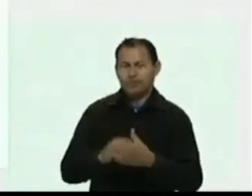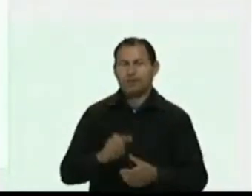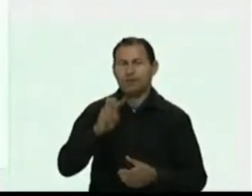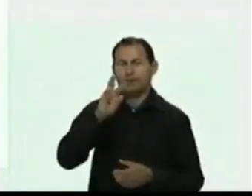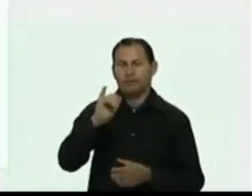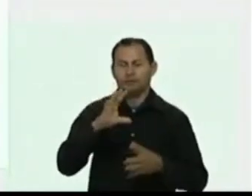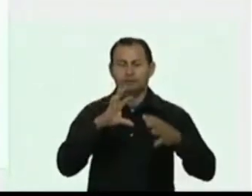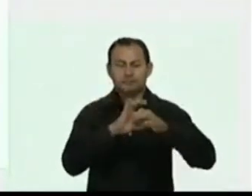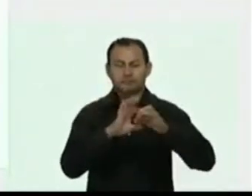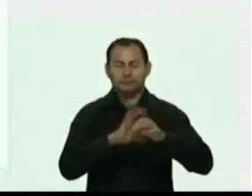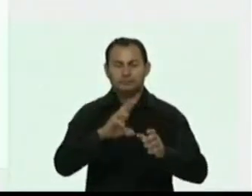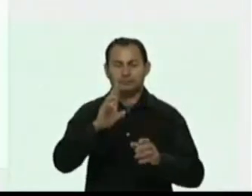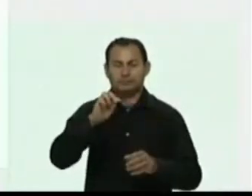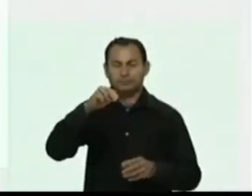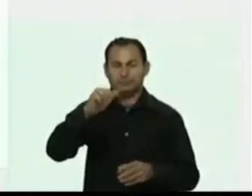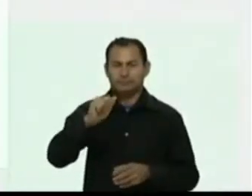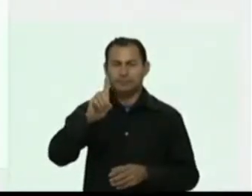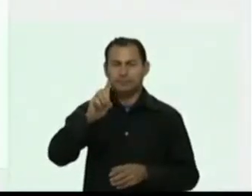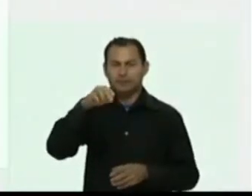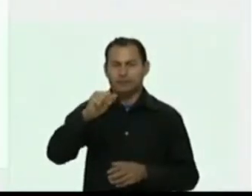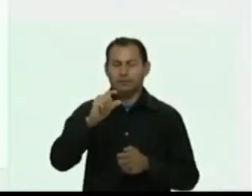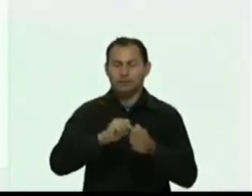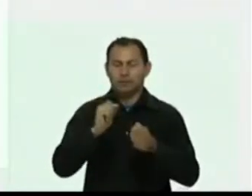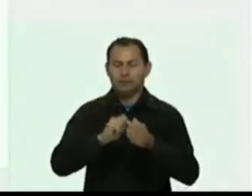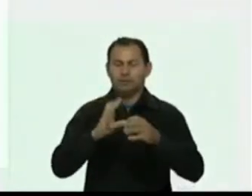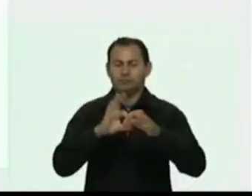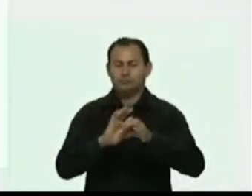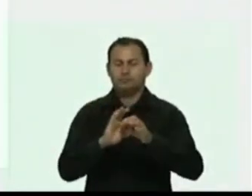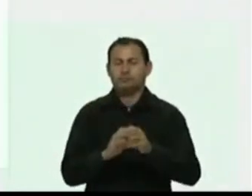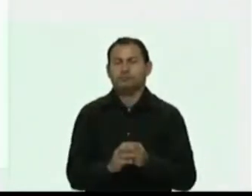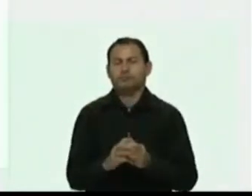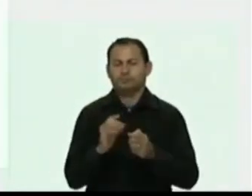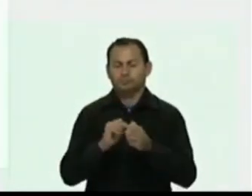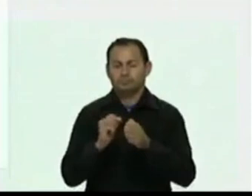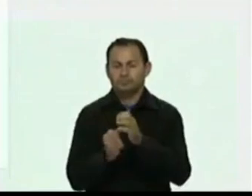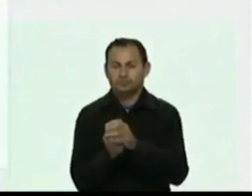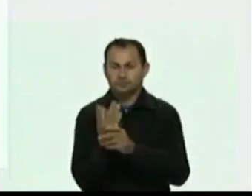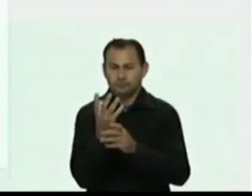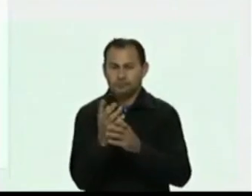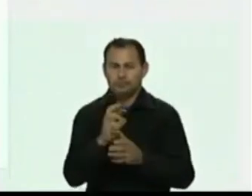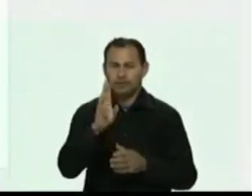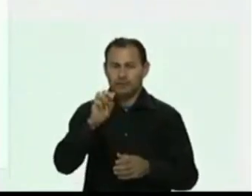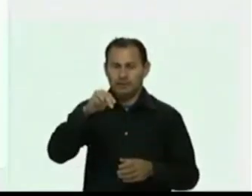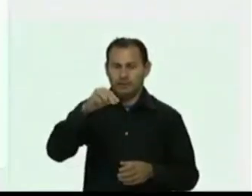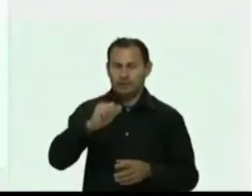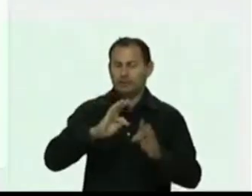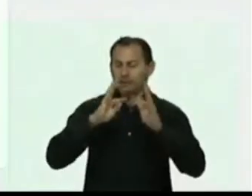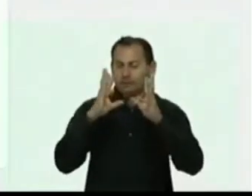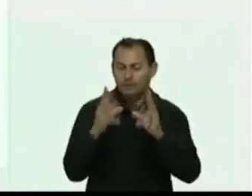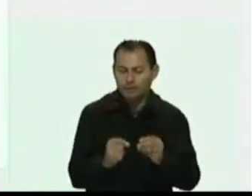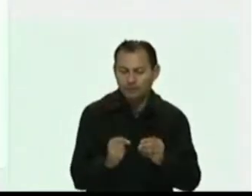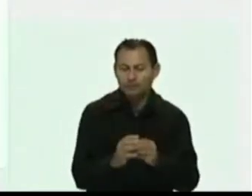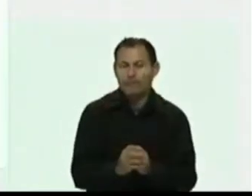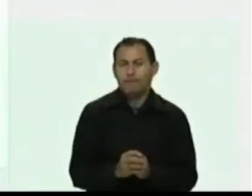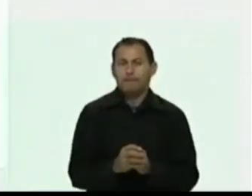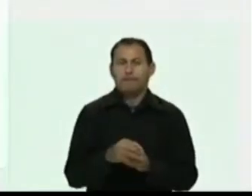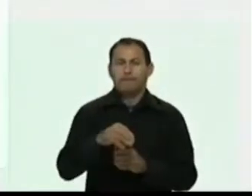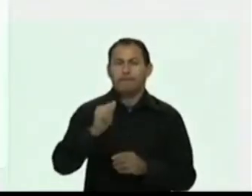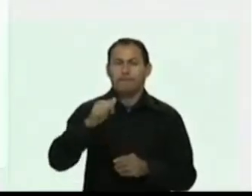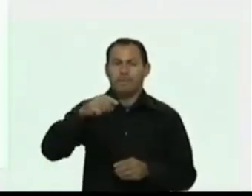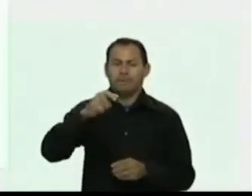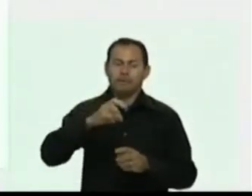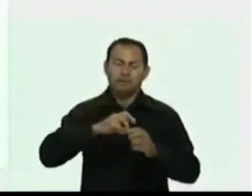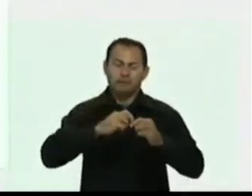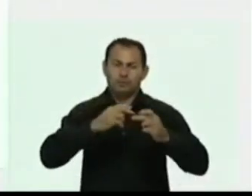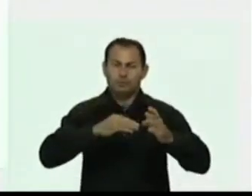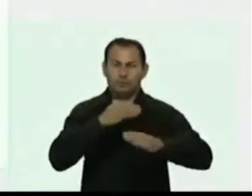vão se ligar ao RNA, ao DNA e fazer a fabricação do RNA, de toda essa maquinaria. Então existe toda